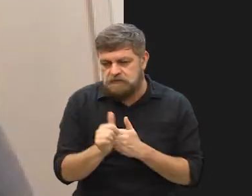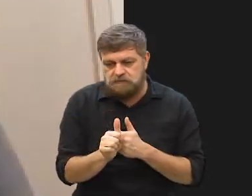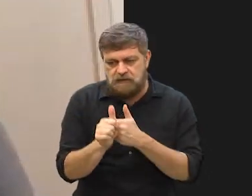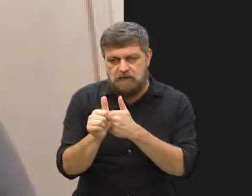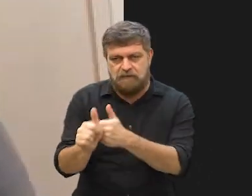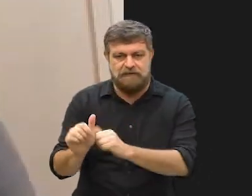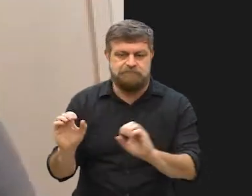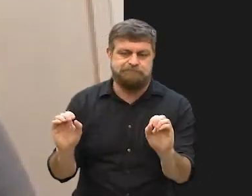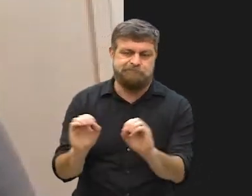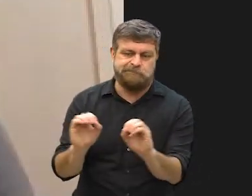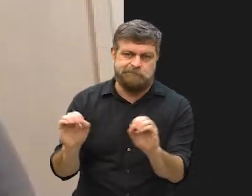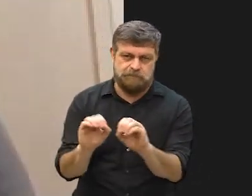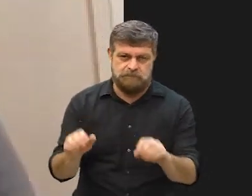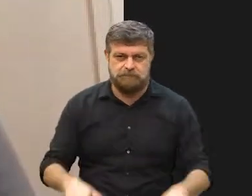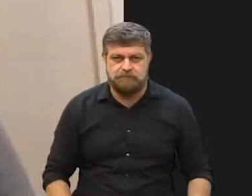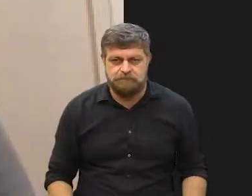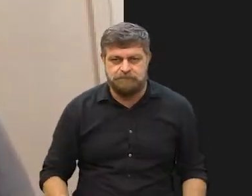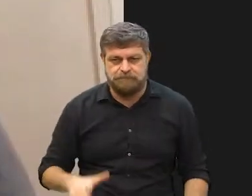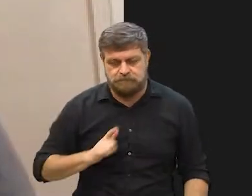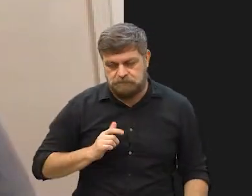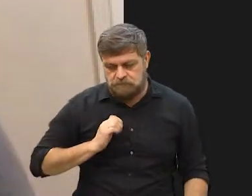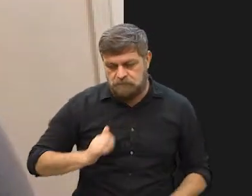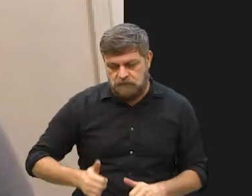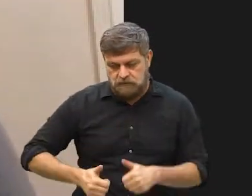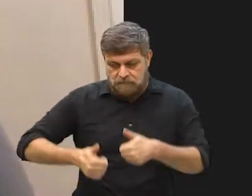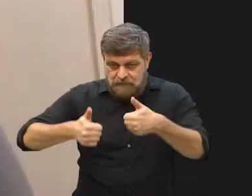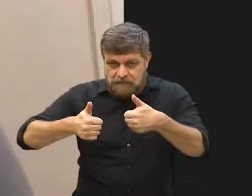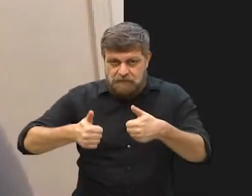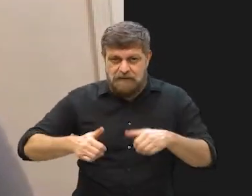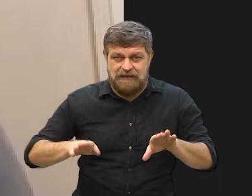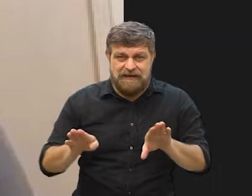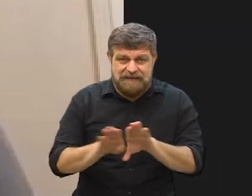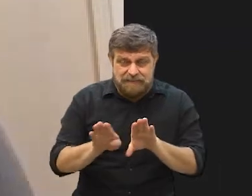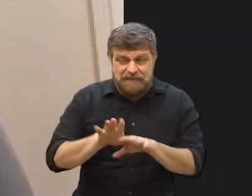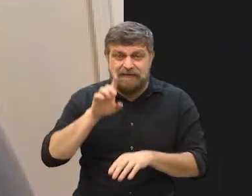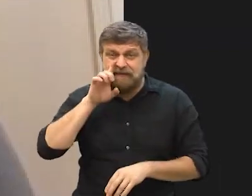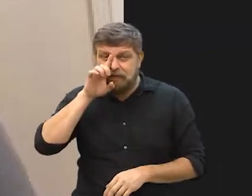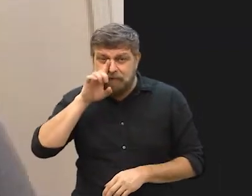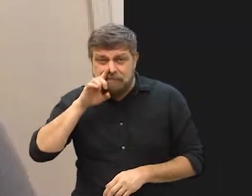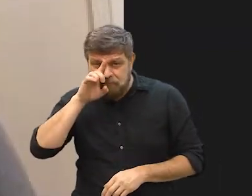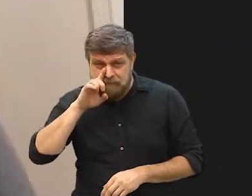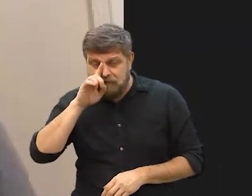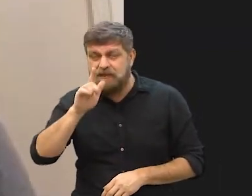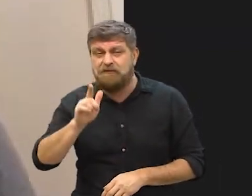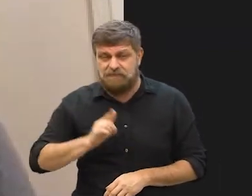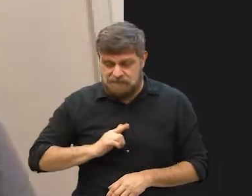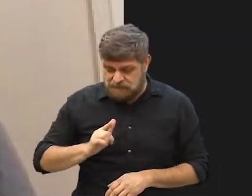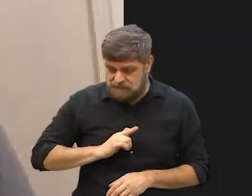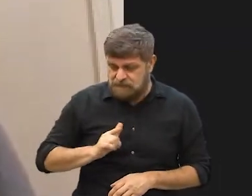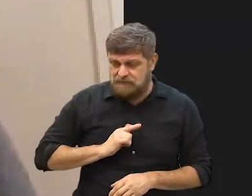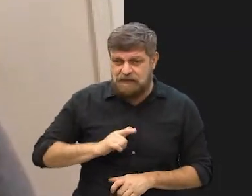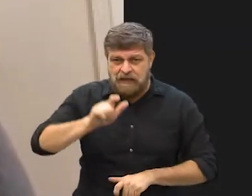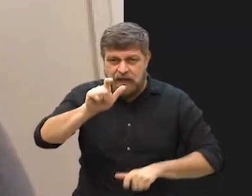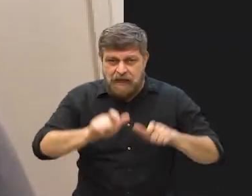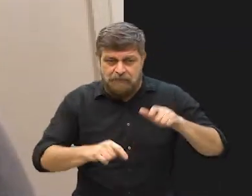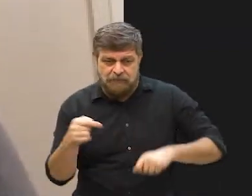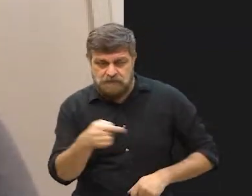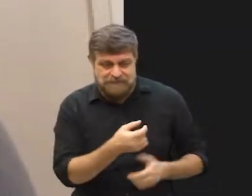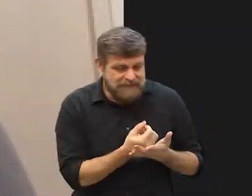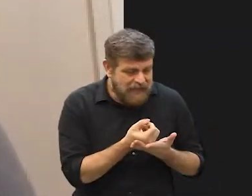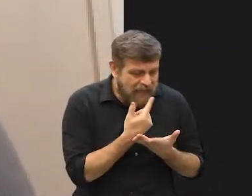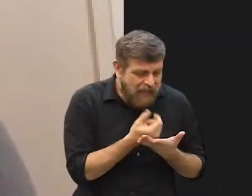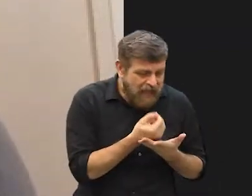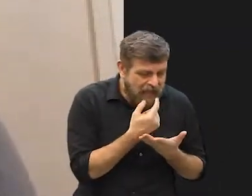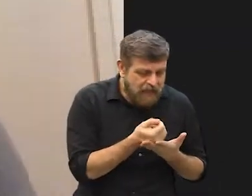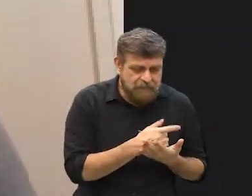acompanhamento, e tem uma melhora significativa, mas também tem os riscos. Tem pessoas que utilizaram essa medicação,